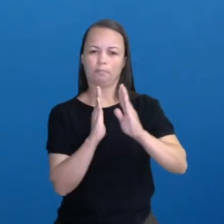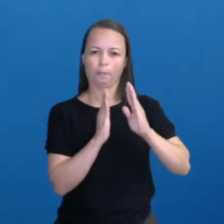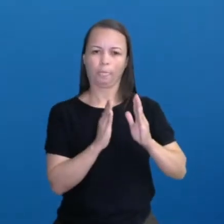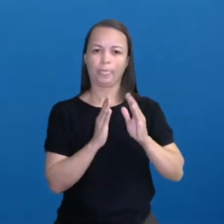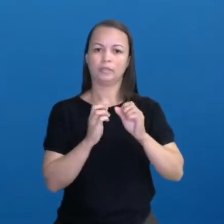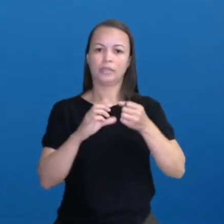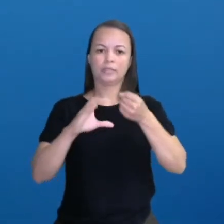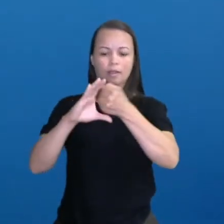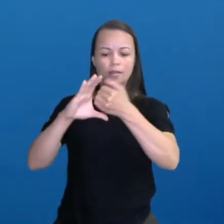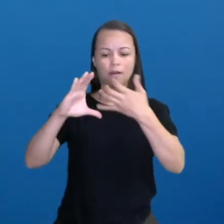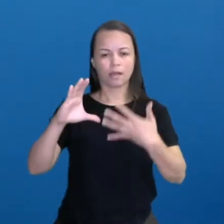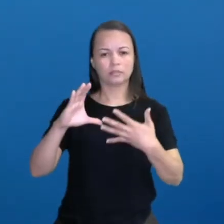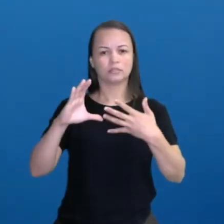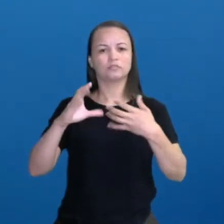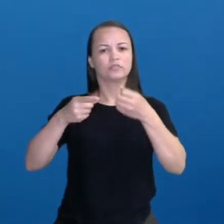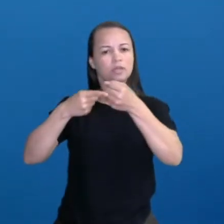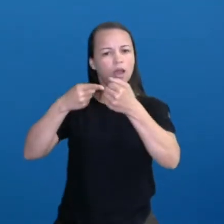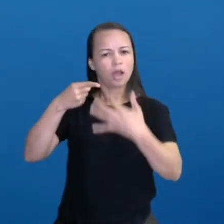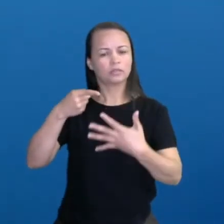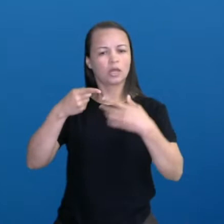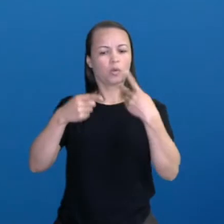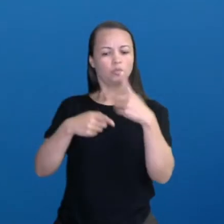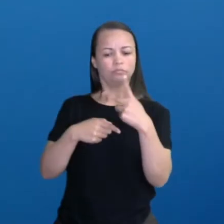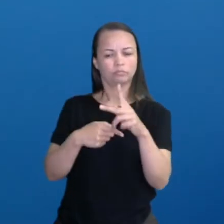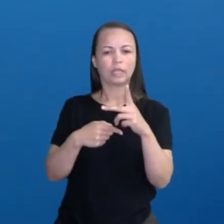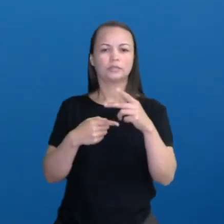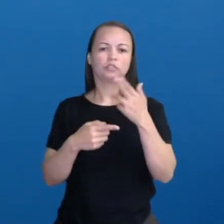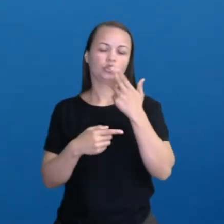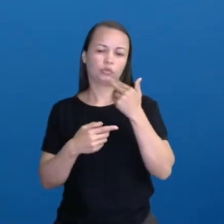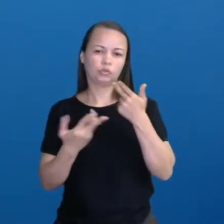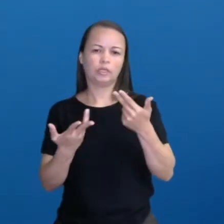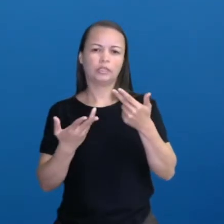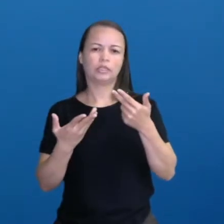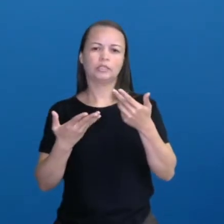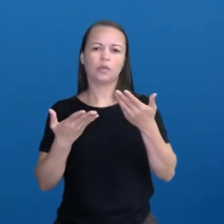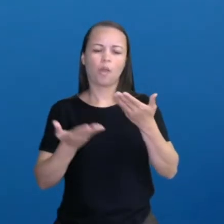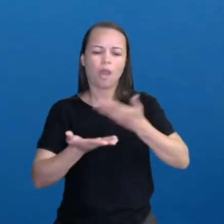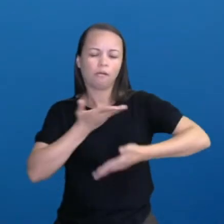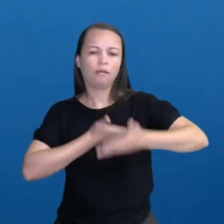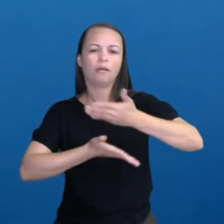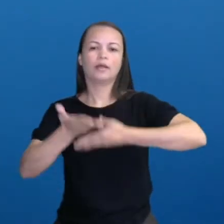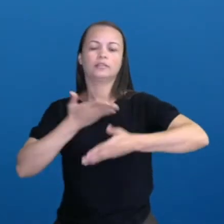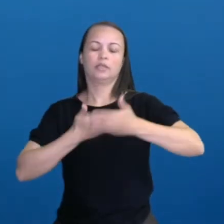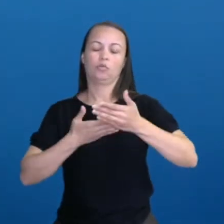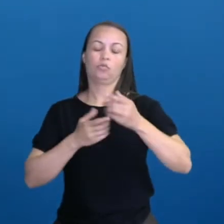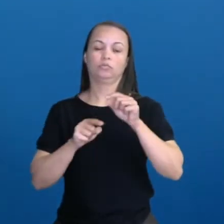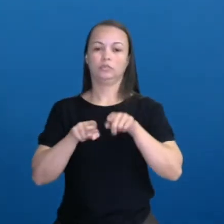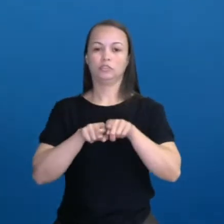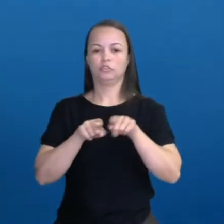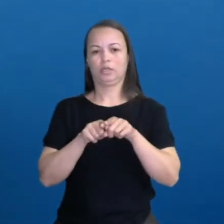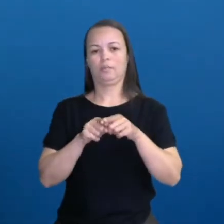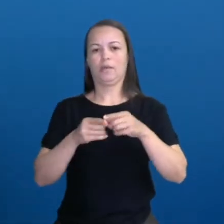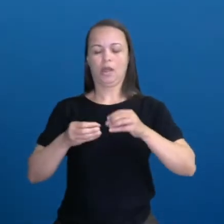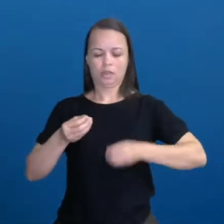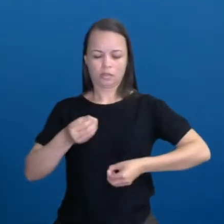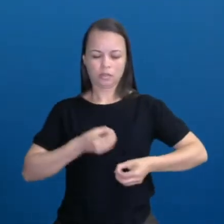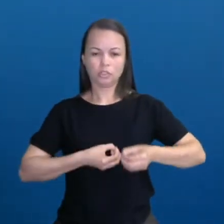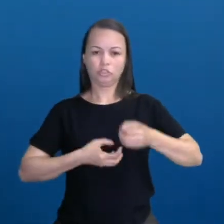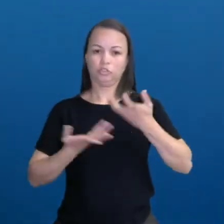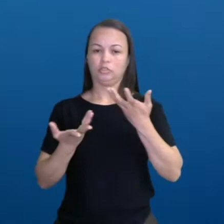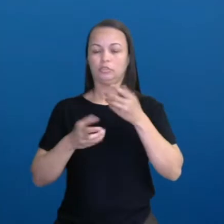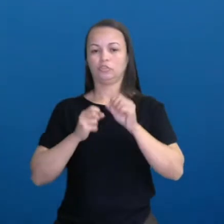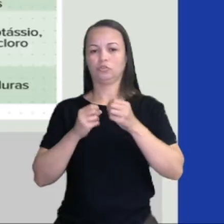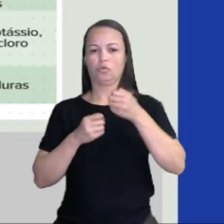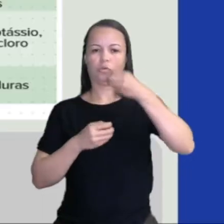essa classificação desses nutrientes, que tem uma relação íntima com o quê? Com o sistema digestório. E aí, a gente entra na questão